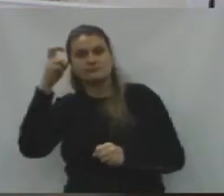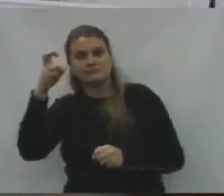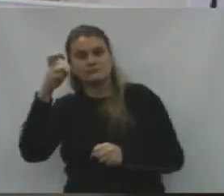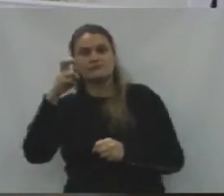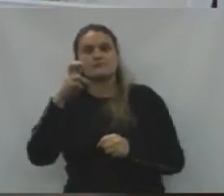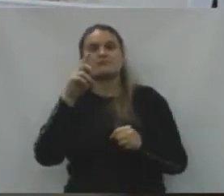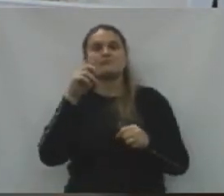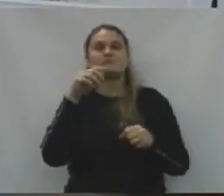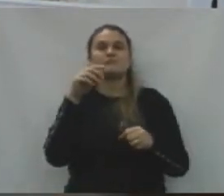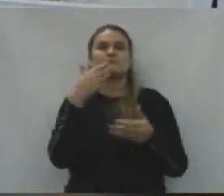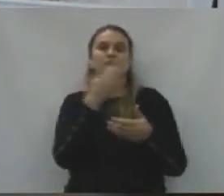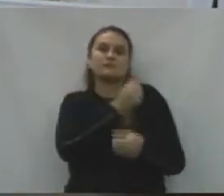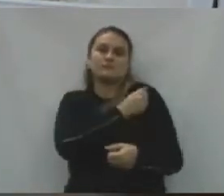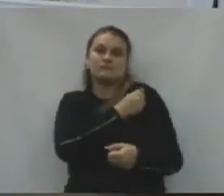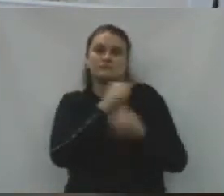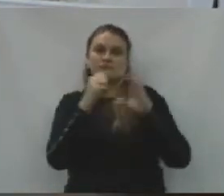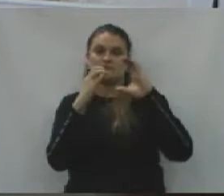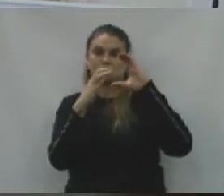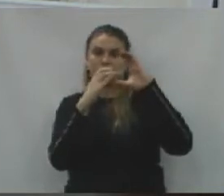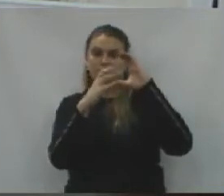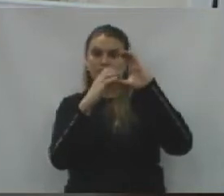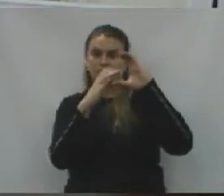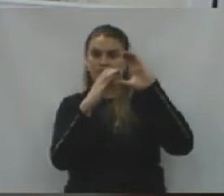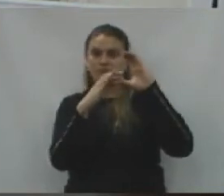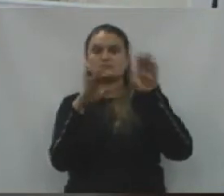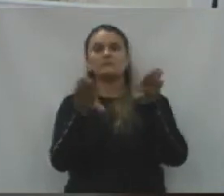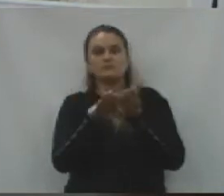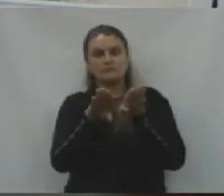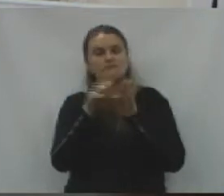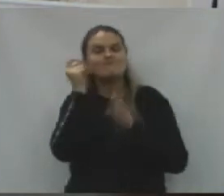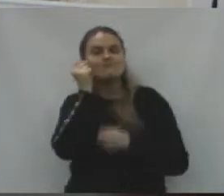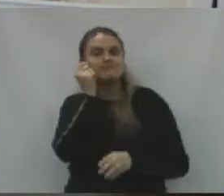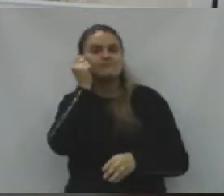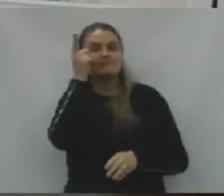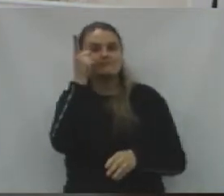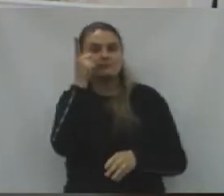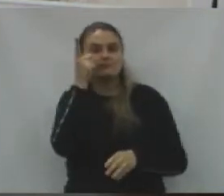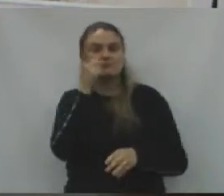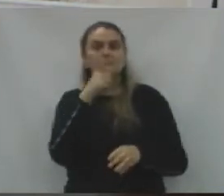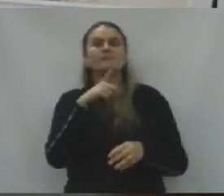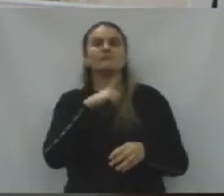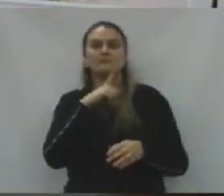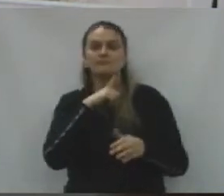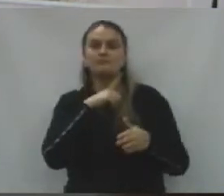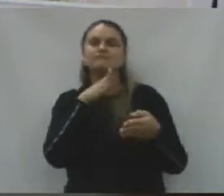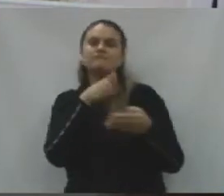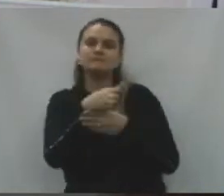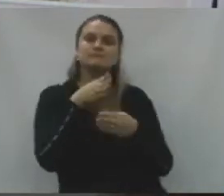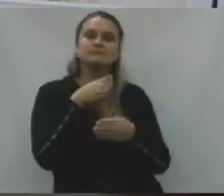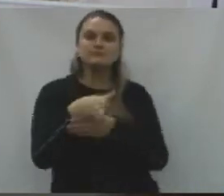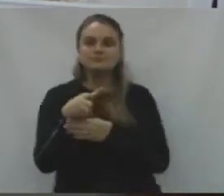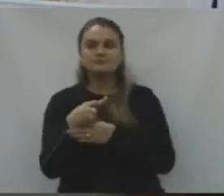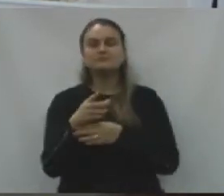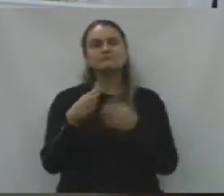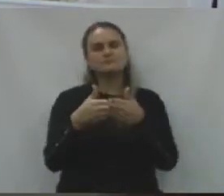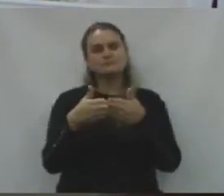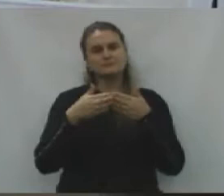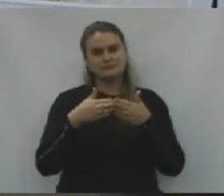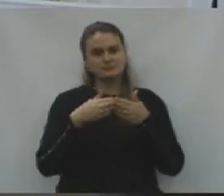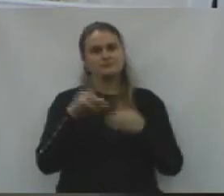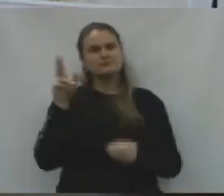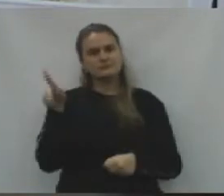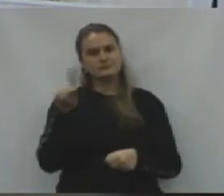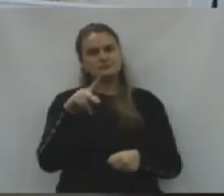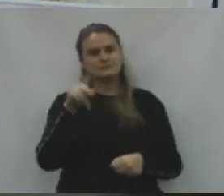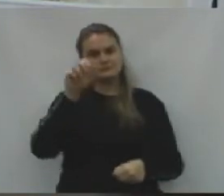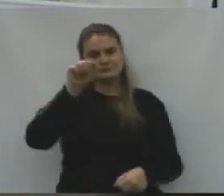do Coltec, mantido pela Fundação Municipal, também deram a ideia, nesse modelo mais participativo,